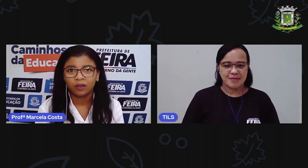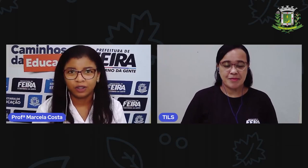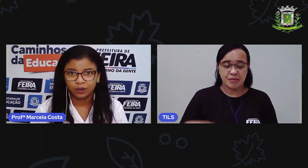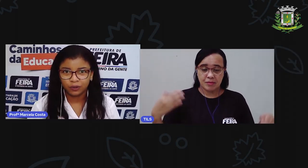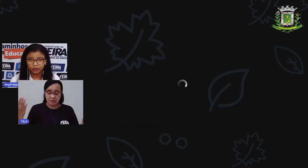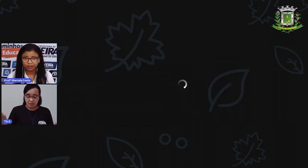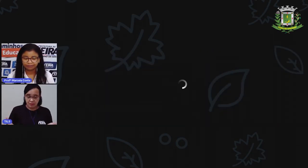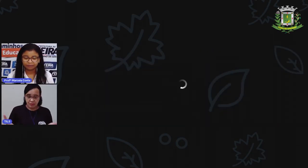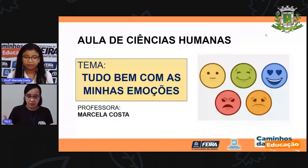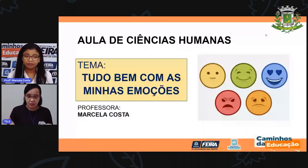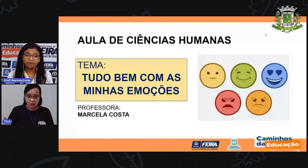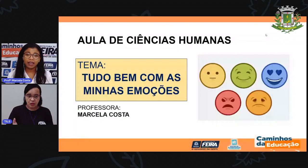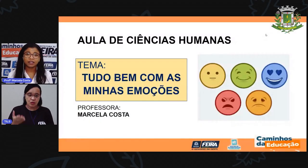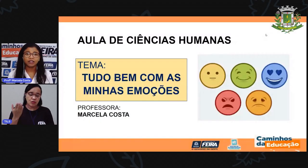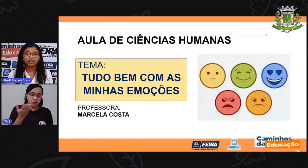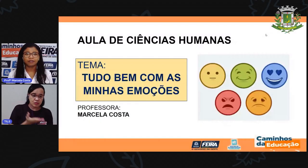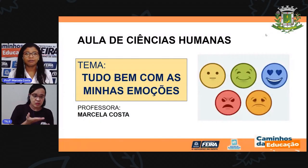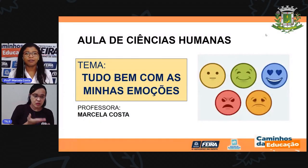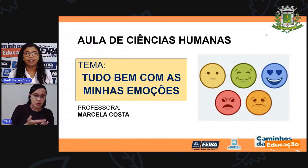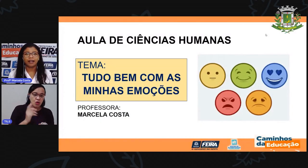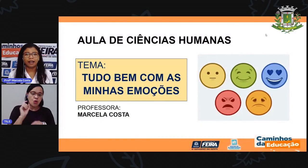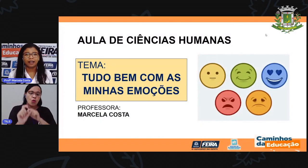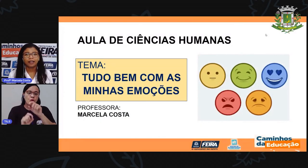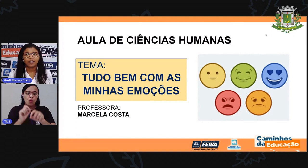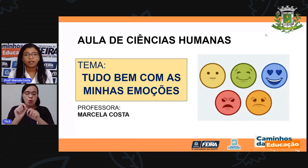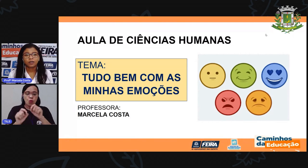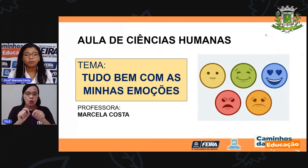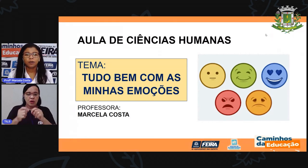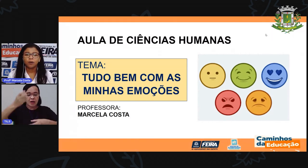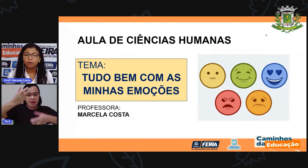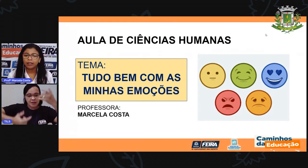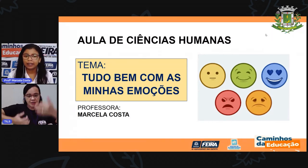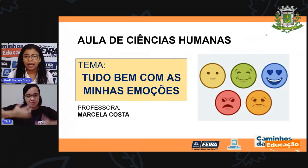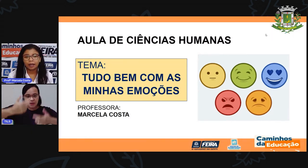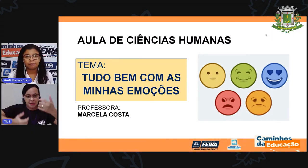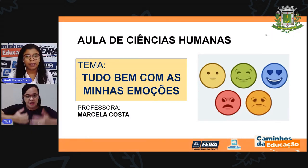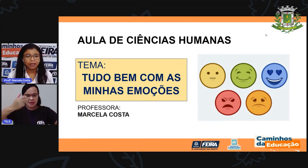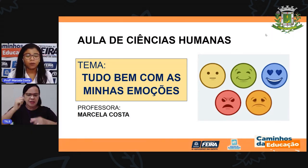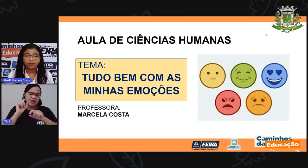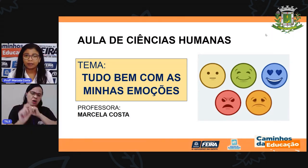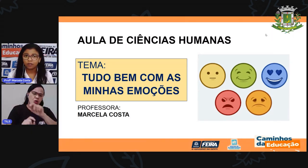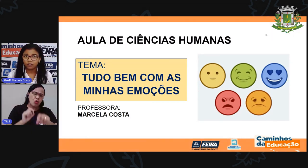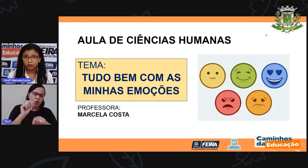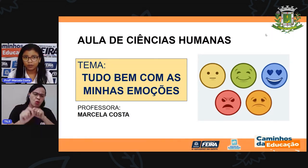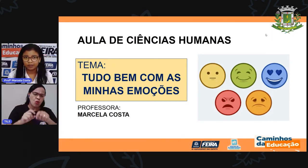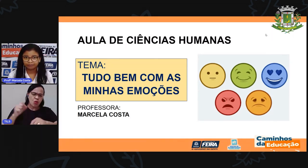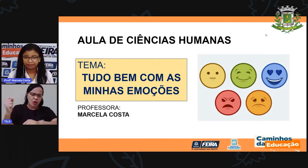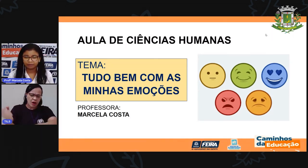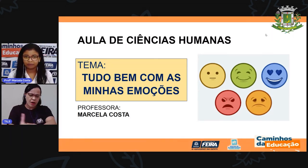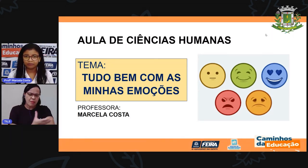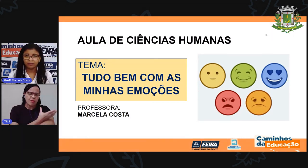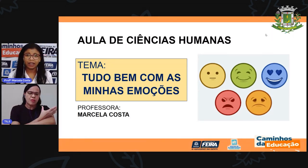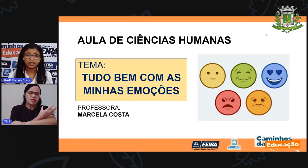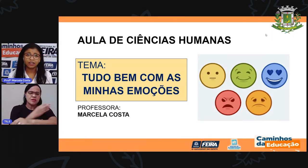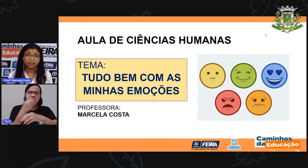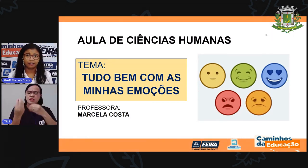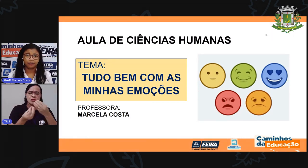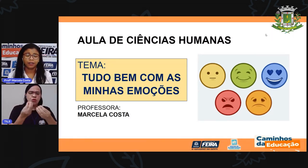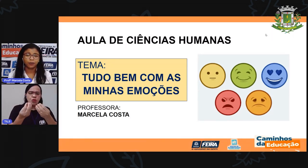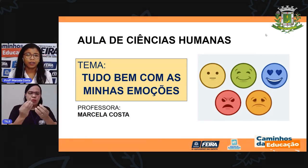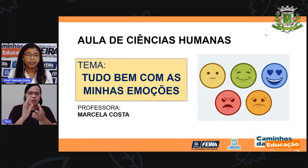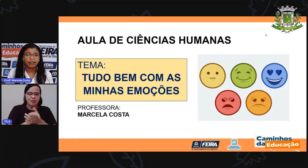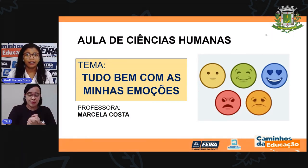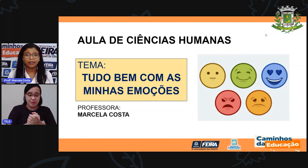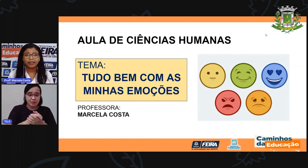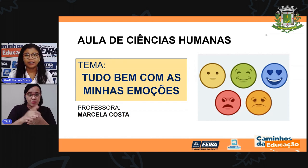Nessa aula de hoje, a gente vai falar sobre como lidar bem com as emoções. A gente já